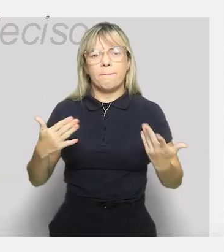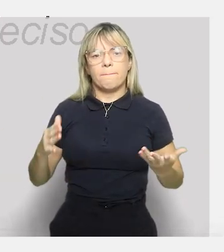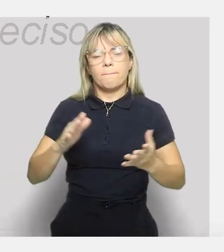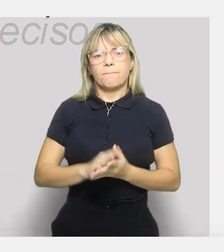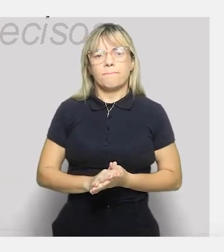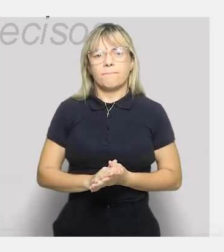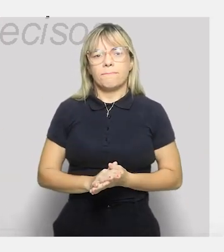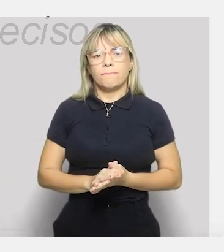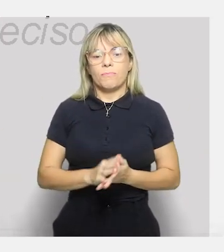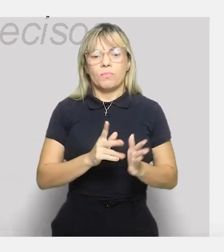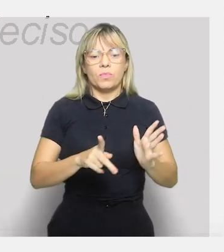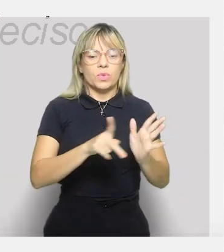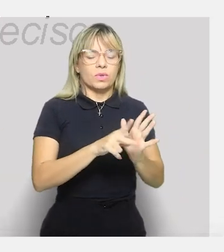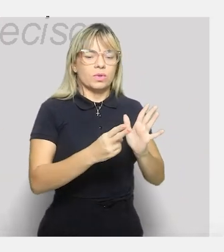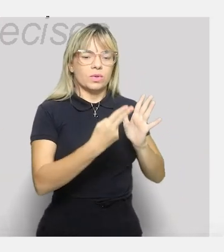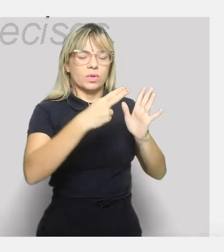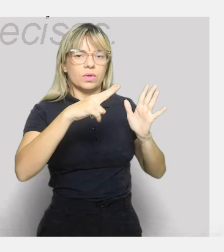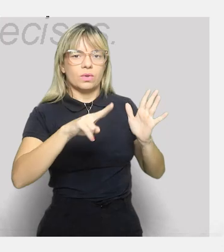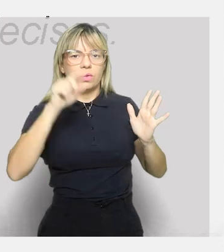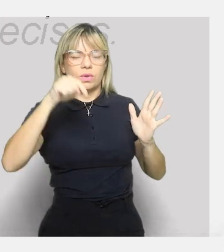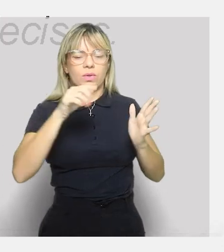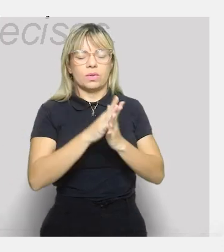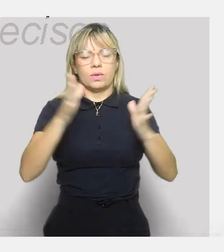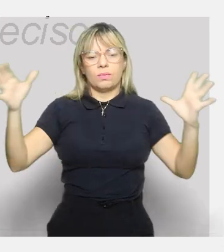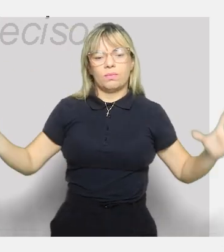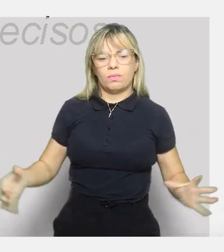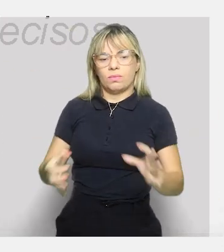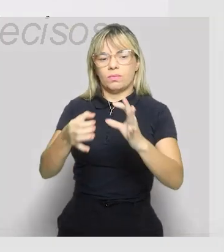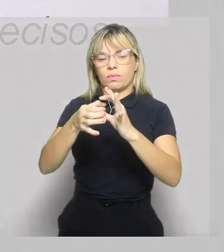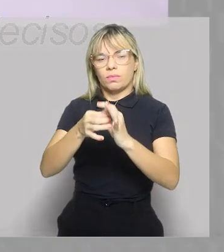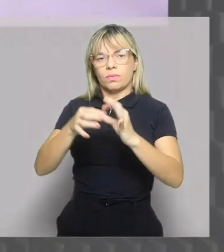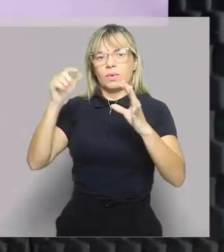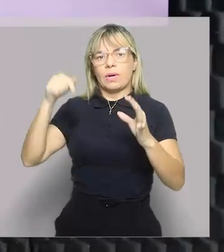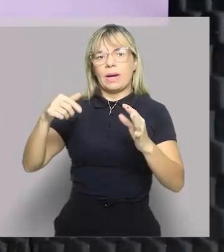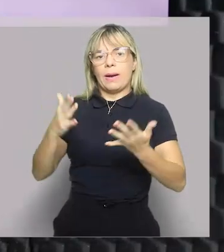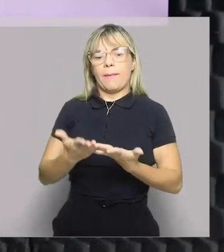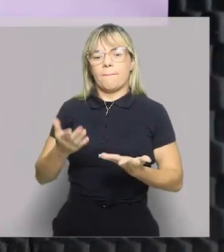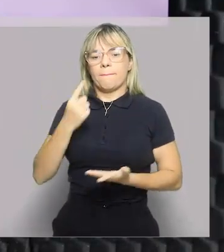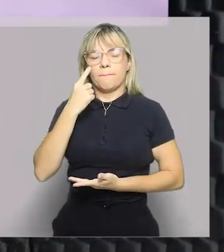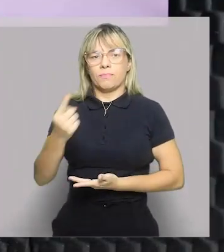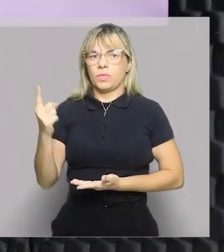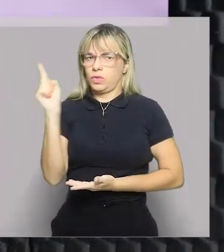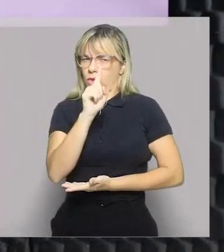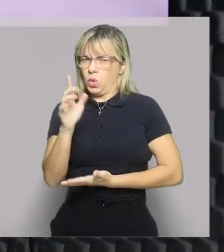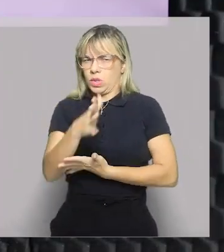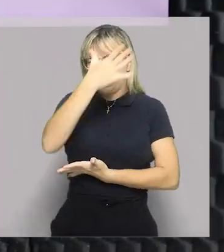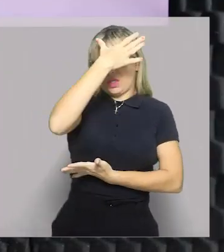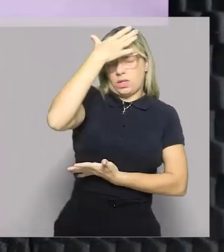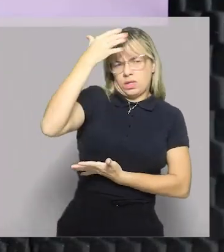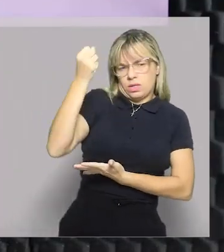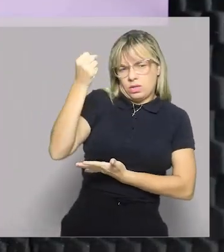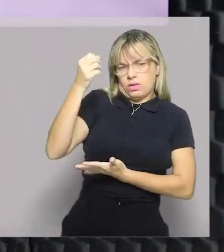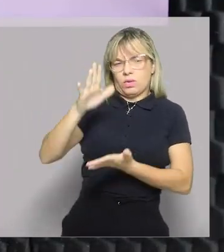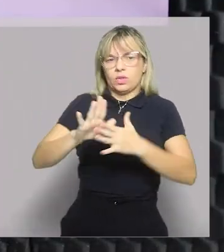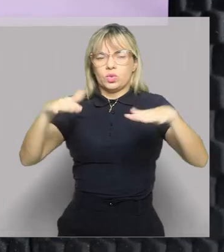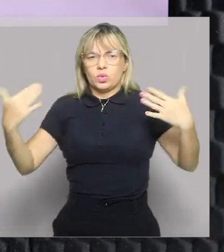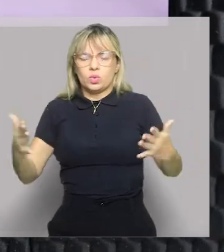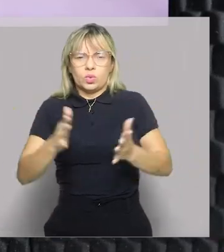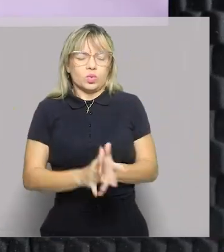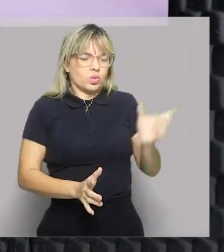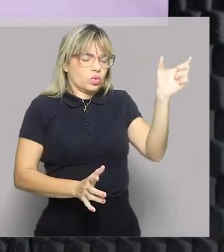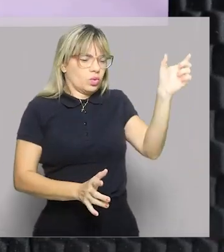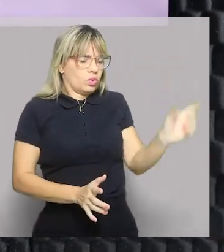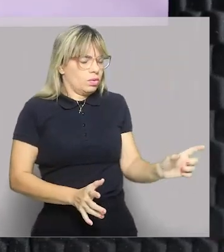como o próprio nome está dizendo, ele serve de elo, né? Ele serve para ligar, não se esqueçam, o